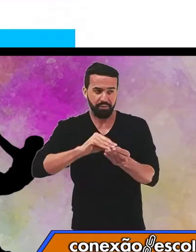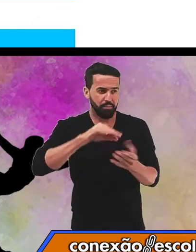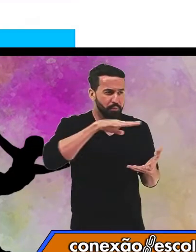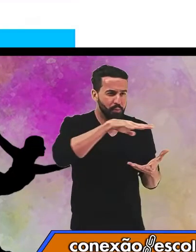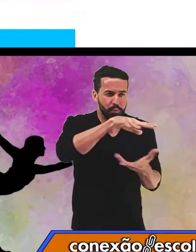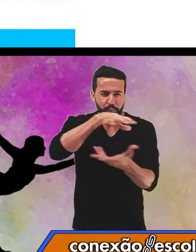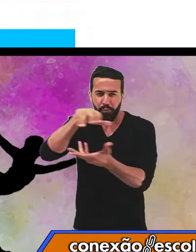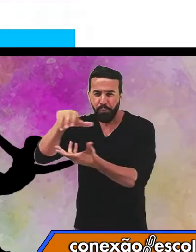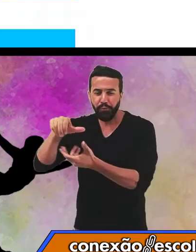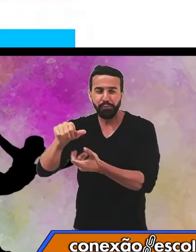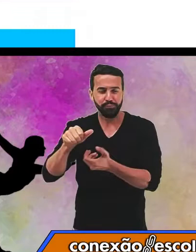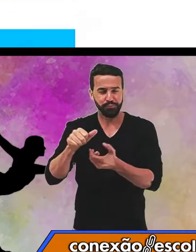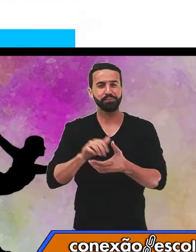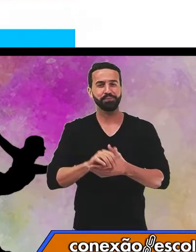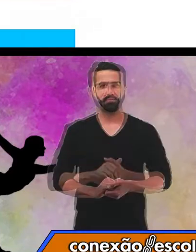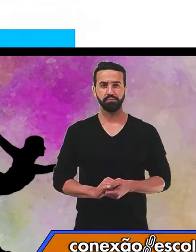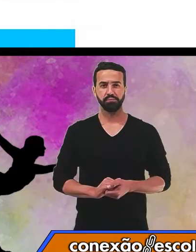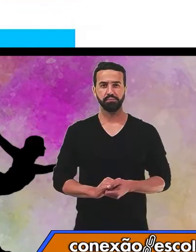redor.